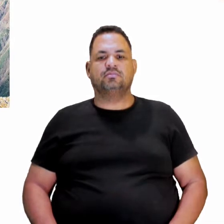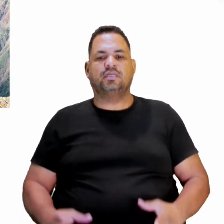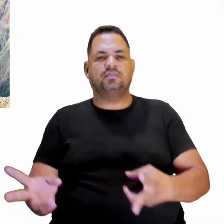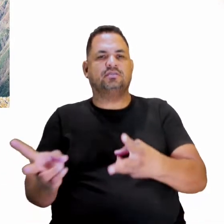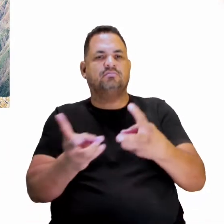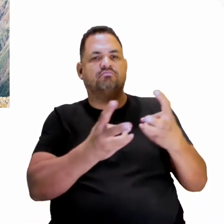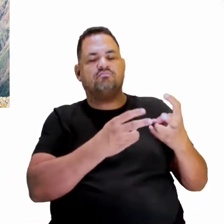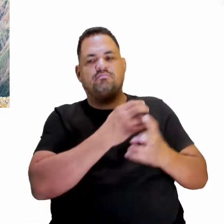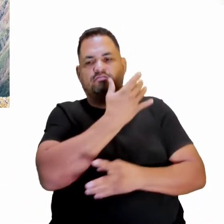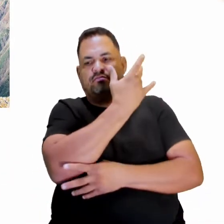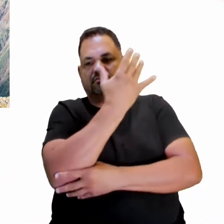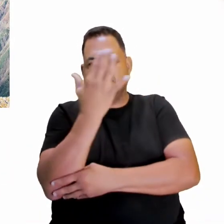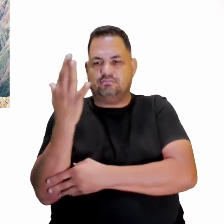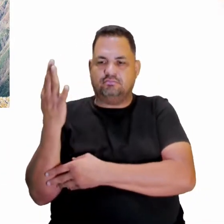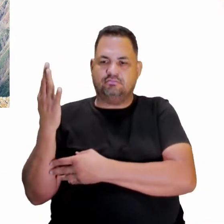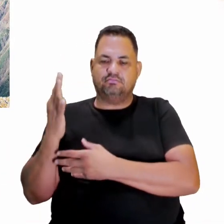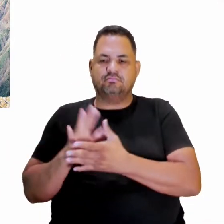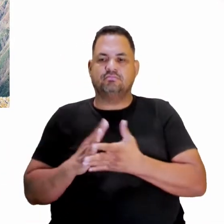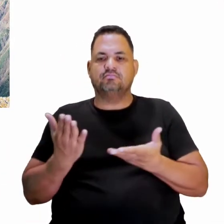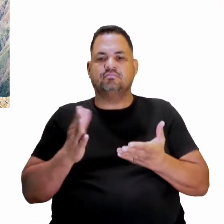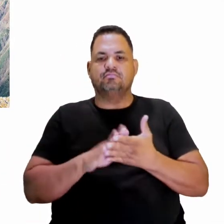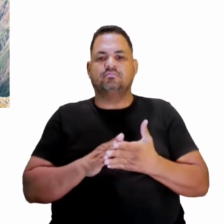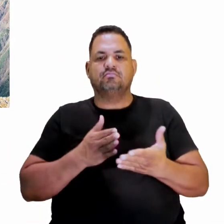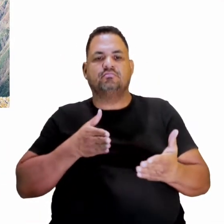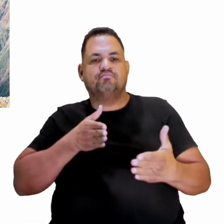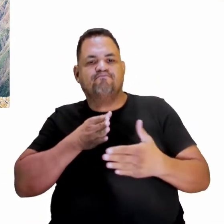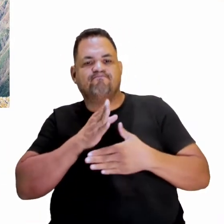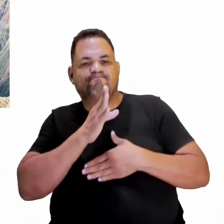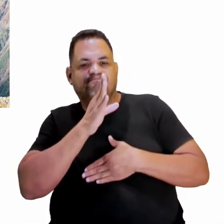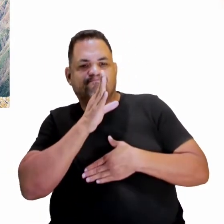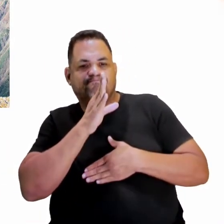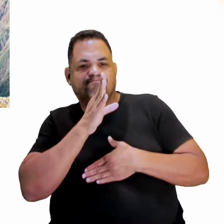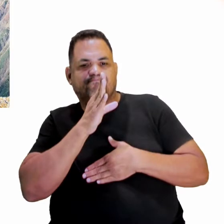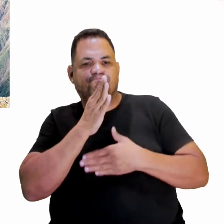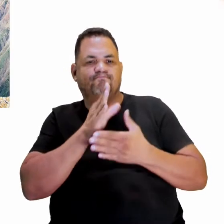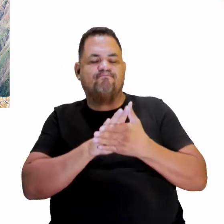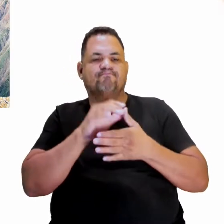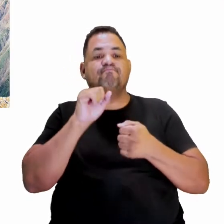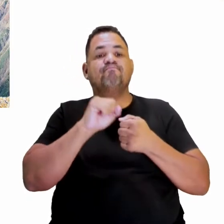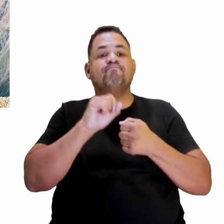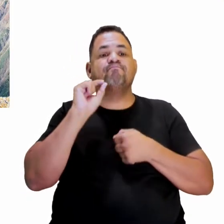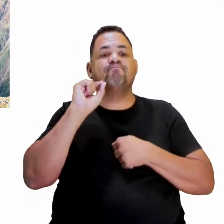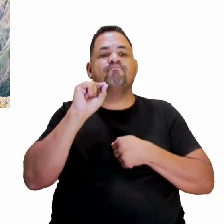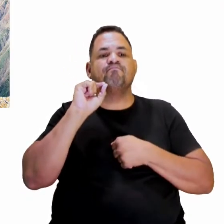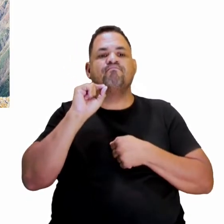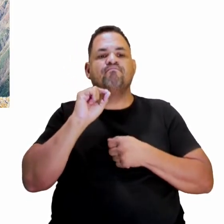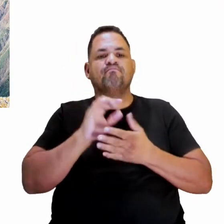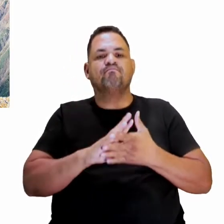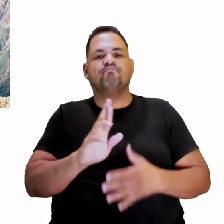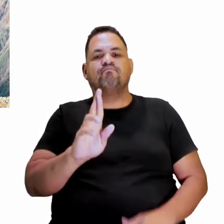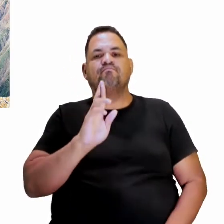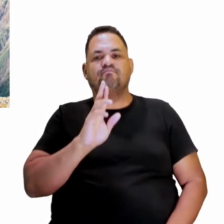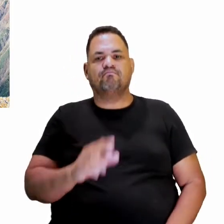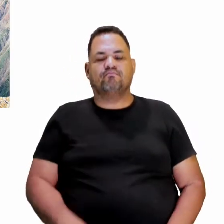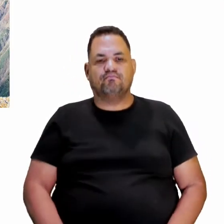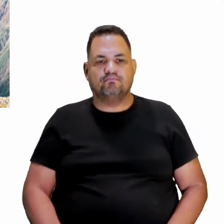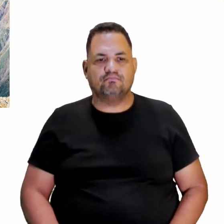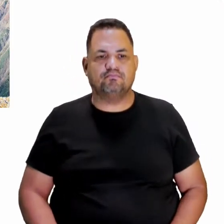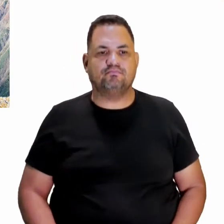explorar a natureza. Daí você foi lá e fez o quê? Você responde essa